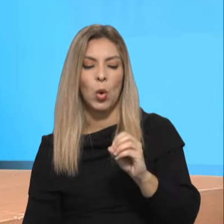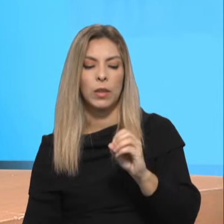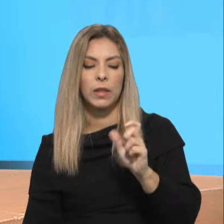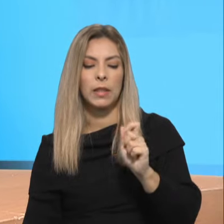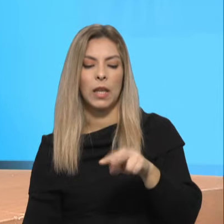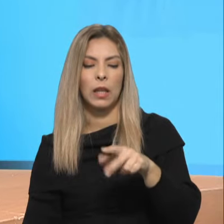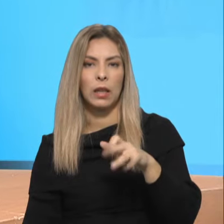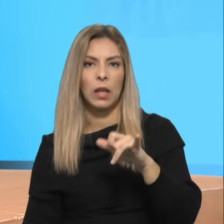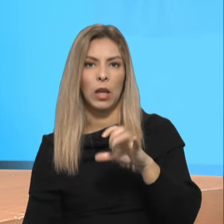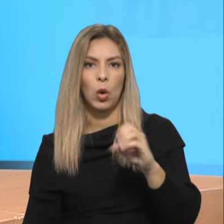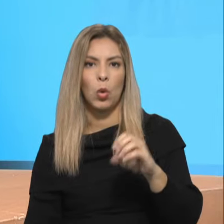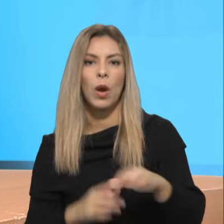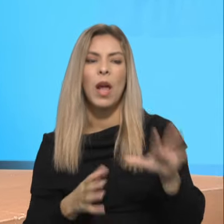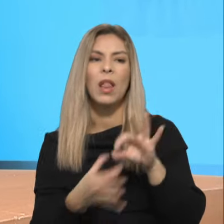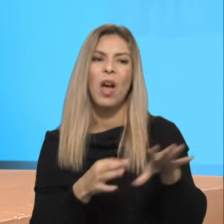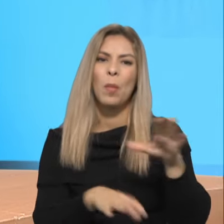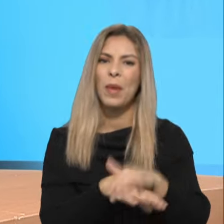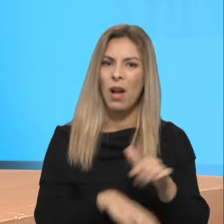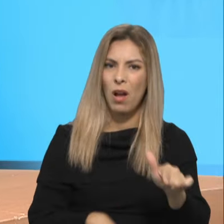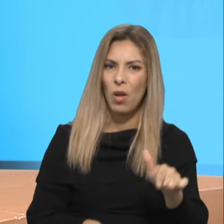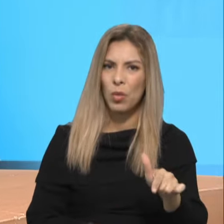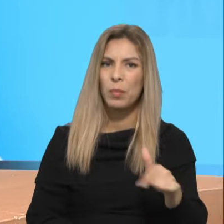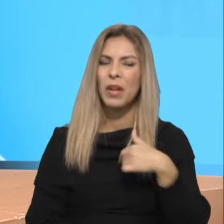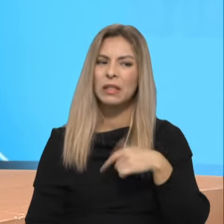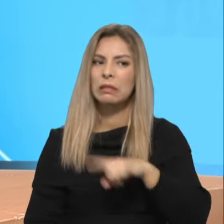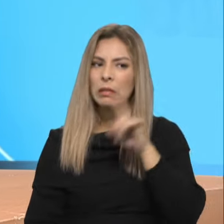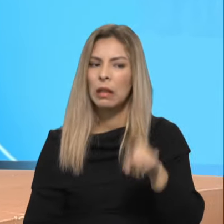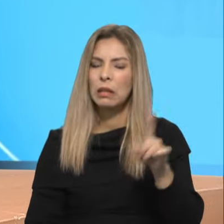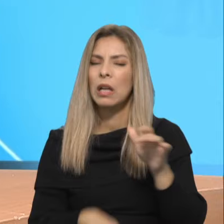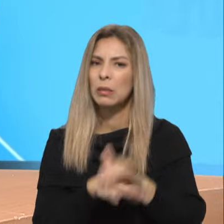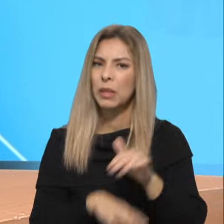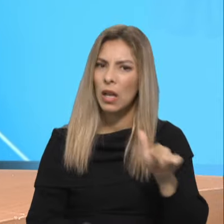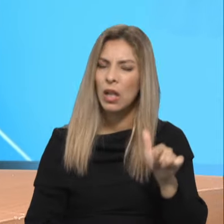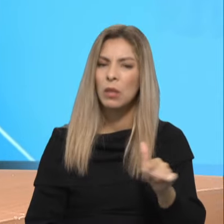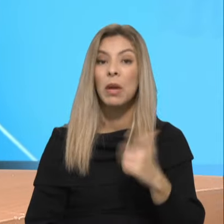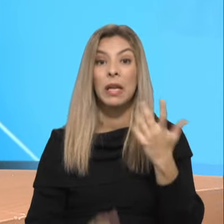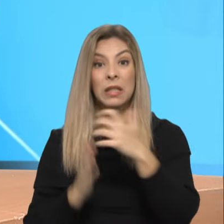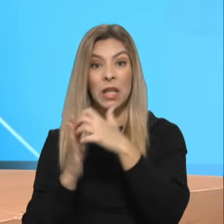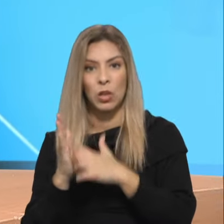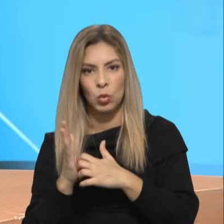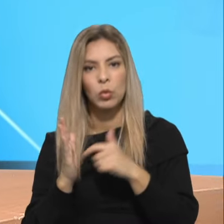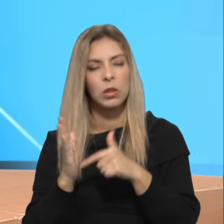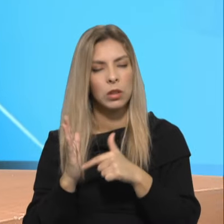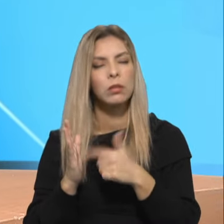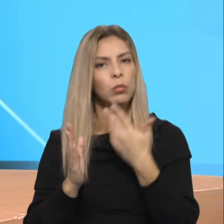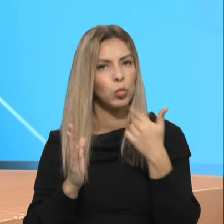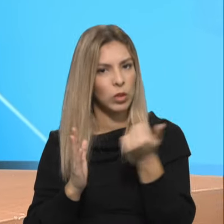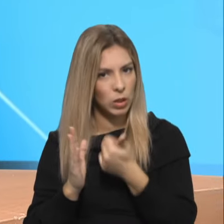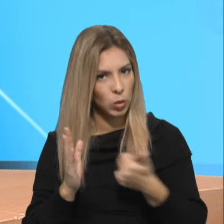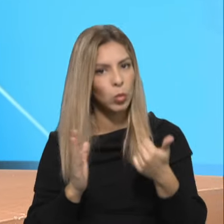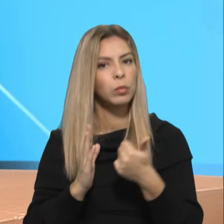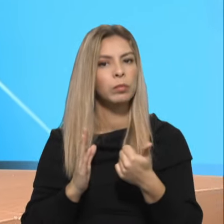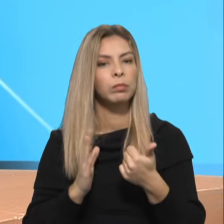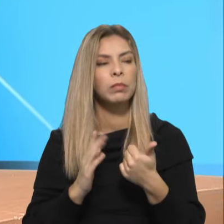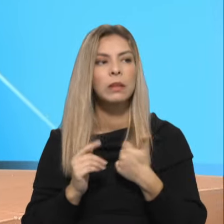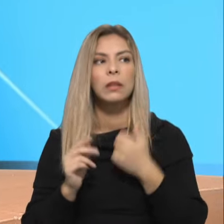no dogma da Imaculada Conceição tivesse que sempre estar ligado às questões do pecado. Esse texto de Efésios é muito bonito, porque nos desvia o olhar do